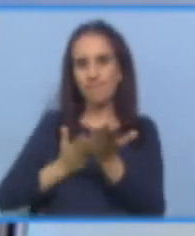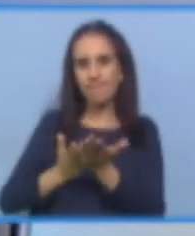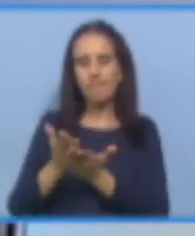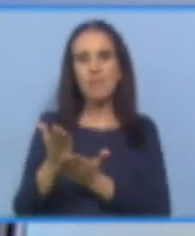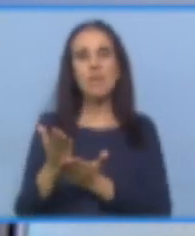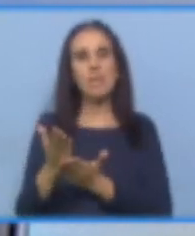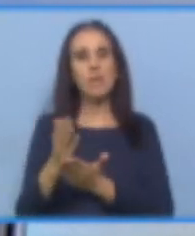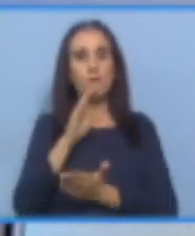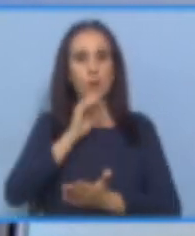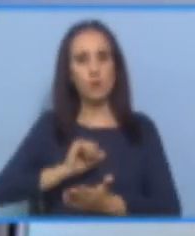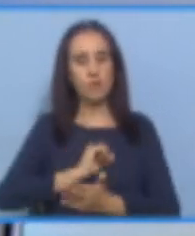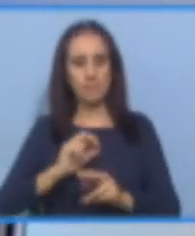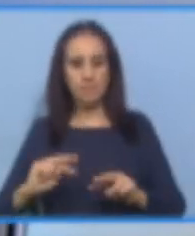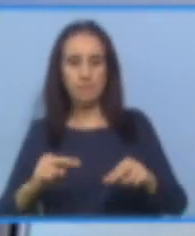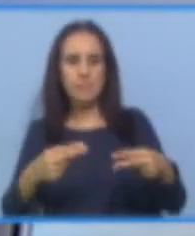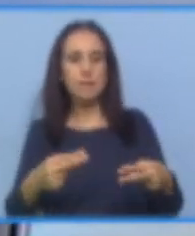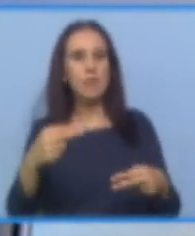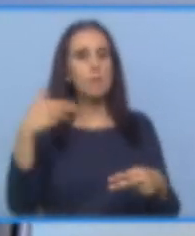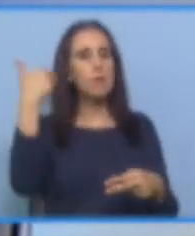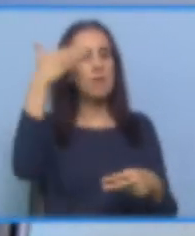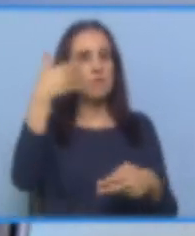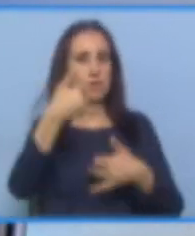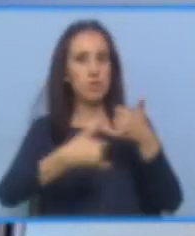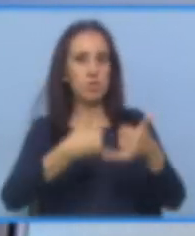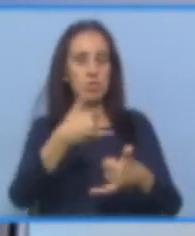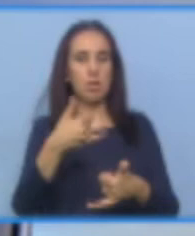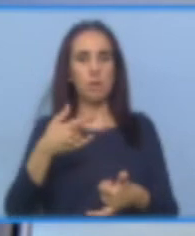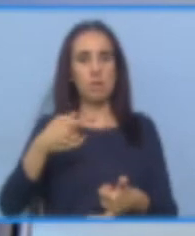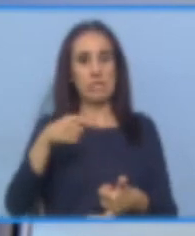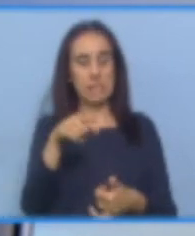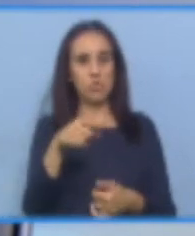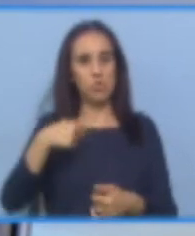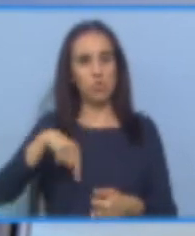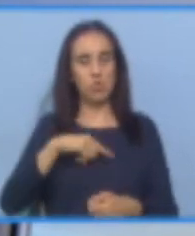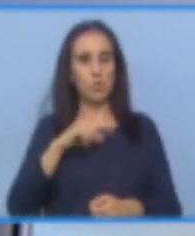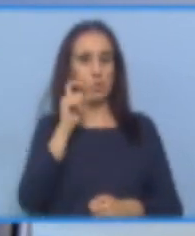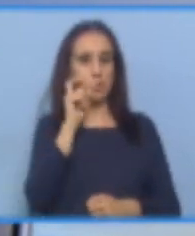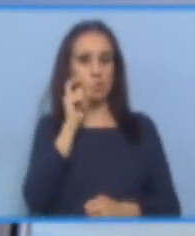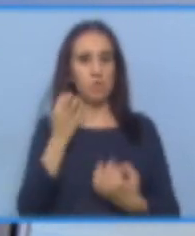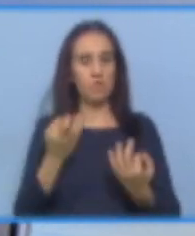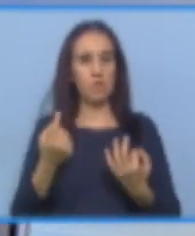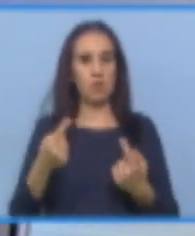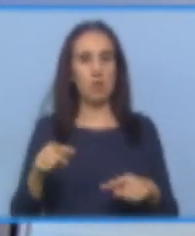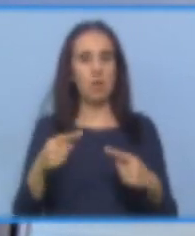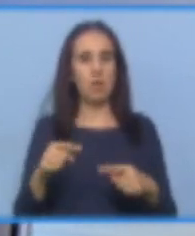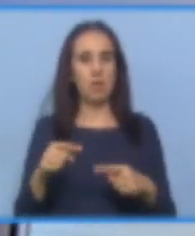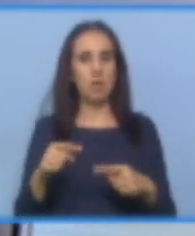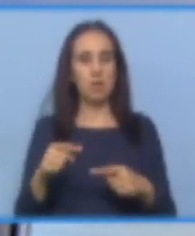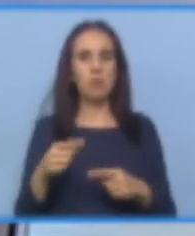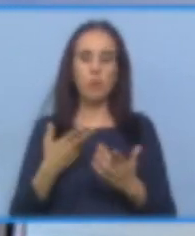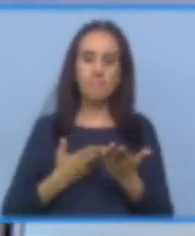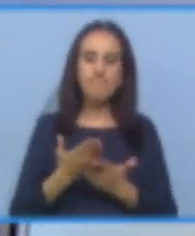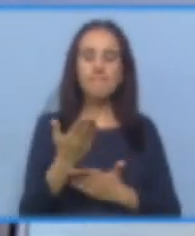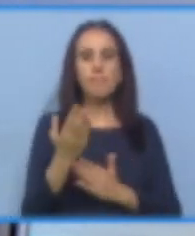passá-la para os nossos filhos e para as gerações vindouras. É nisto que nós garantimos que, de facto, temos a